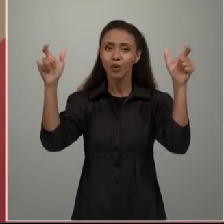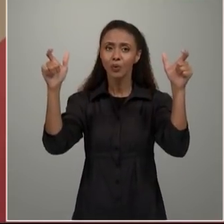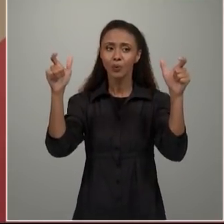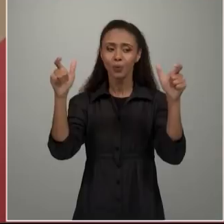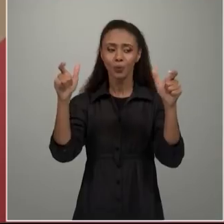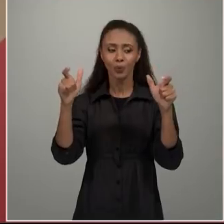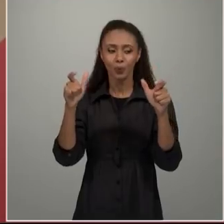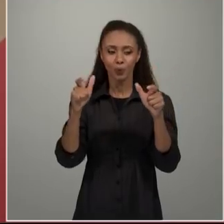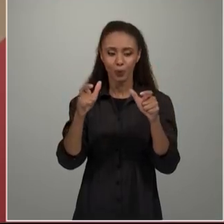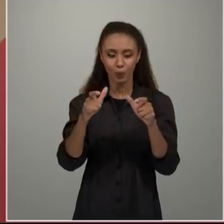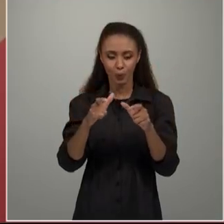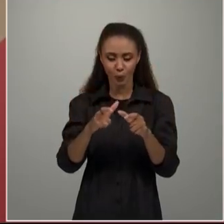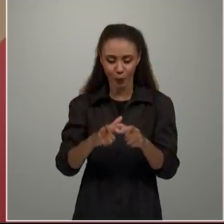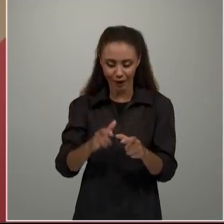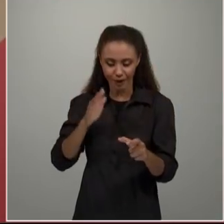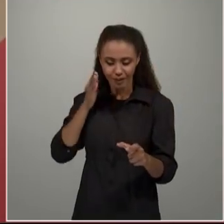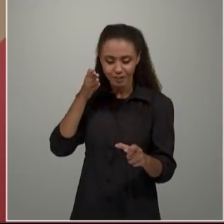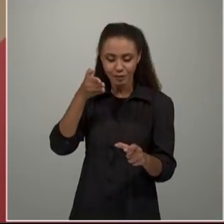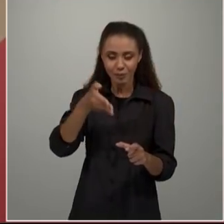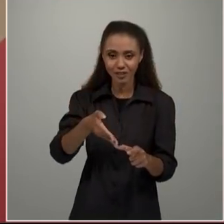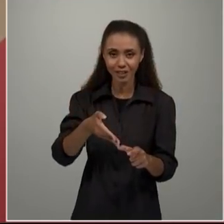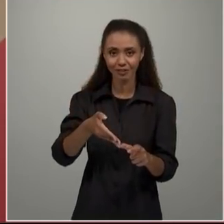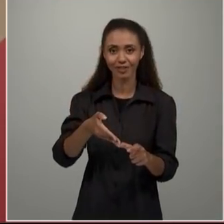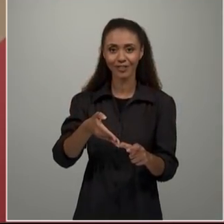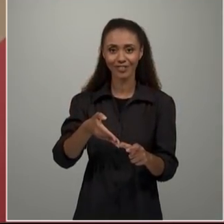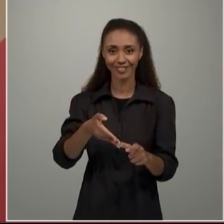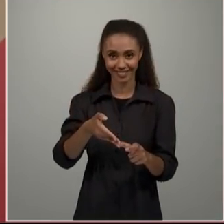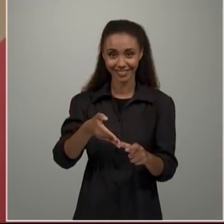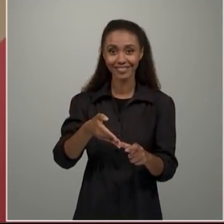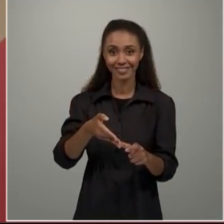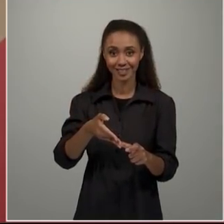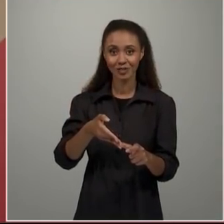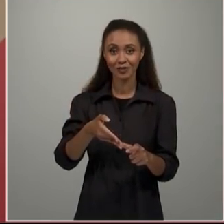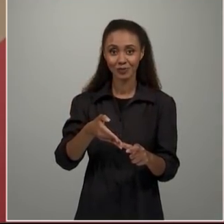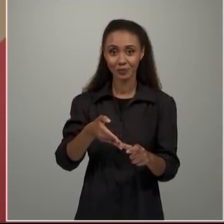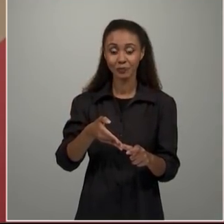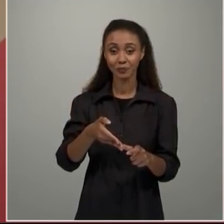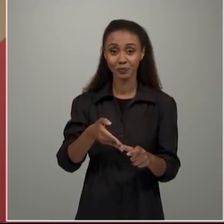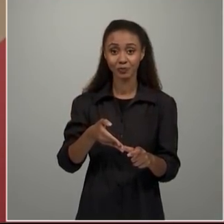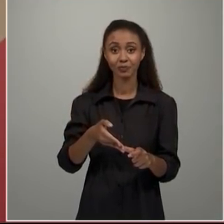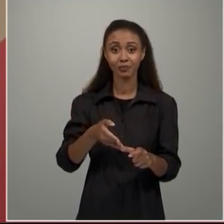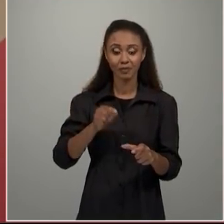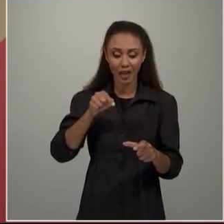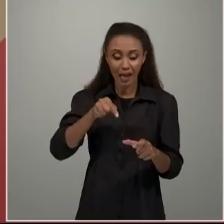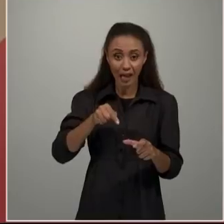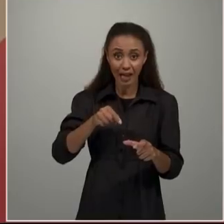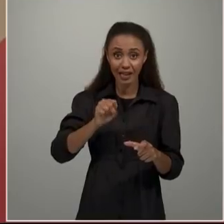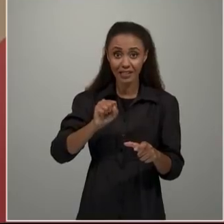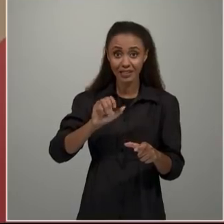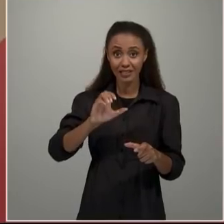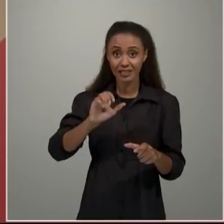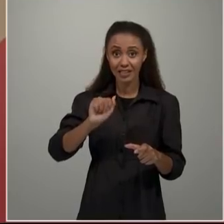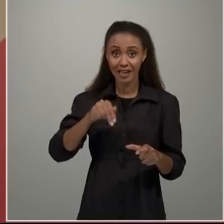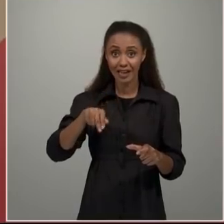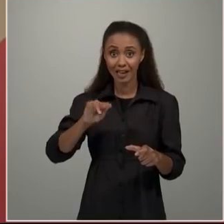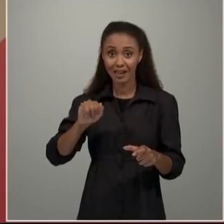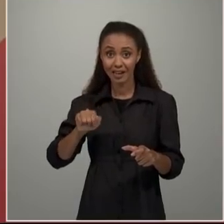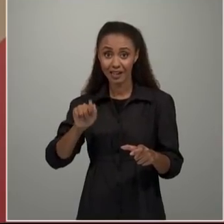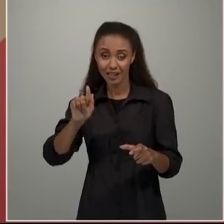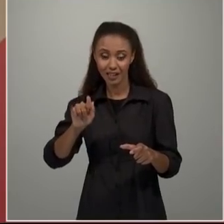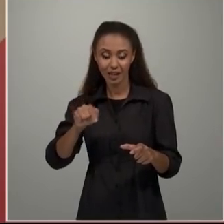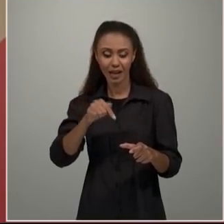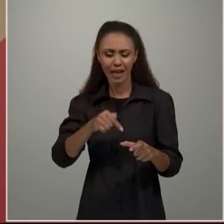sempre fica com uísque mim eo menor a gente vai pro scanning que é onde a gente vai buscar os detalhes que nos